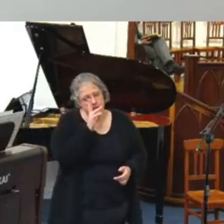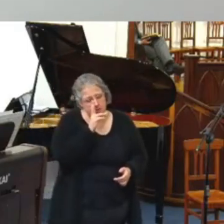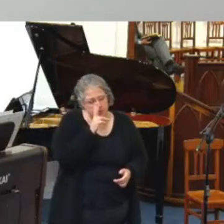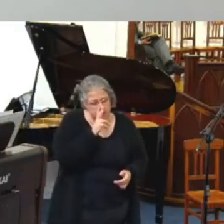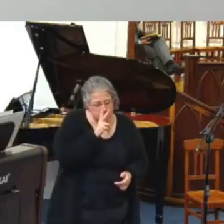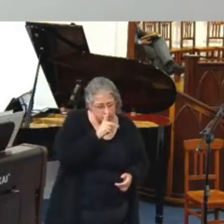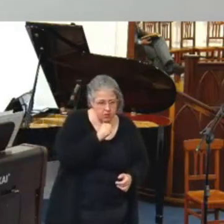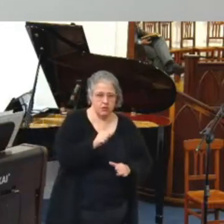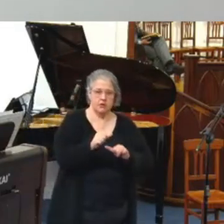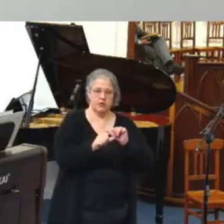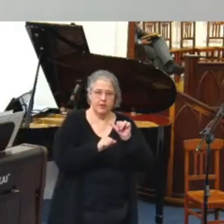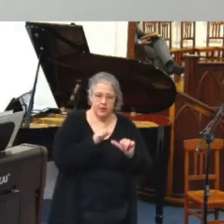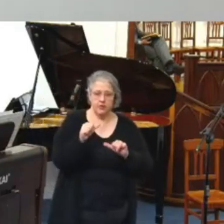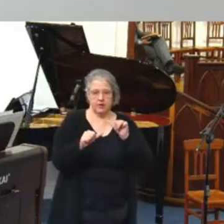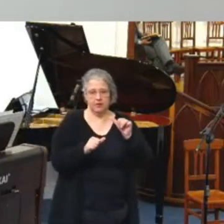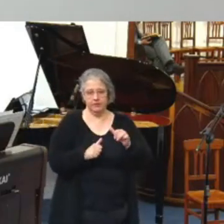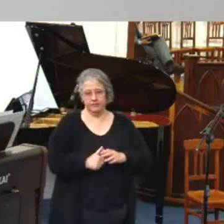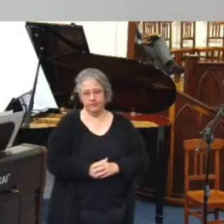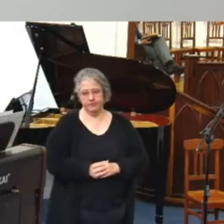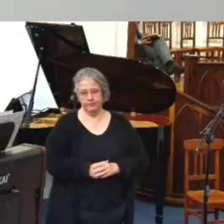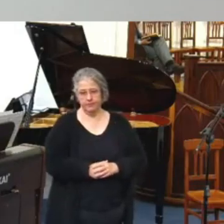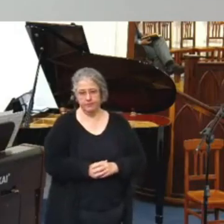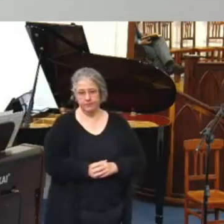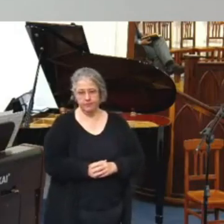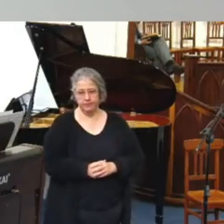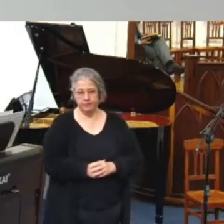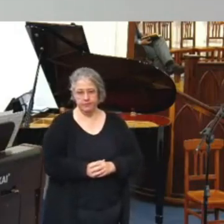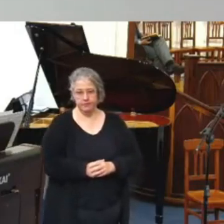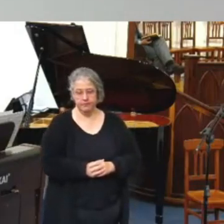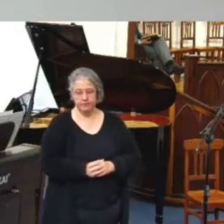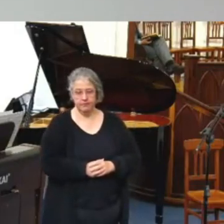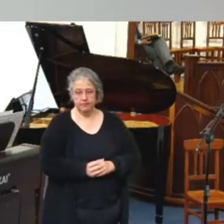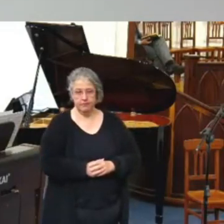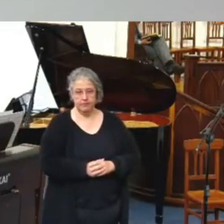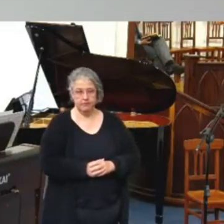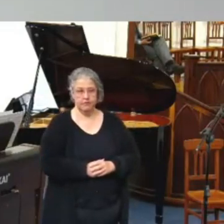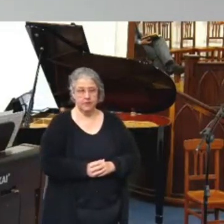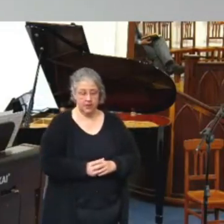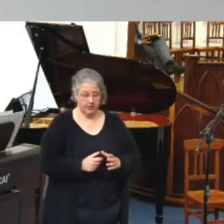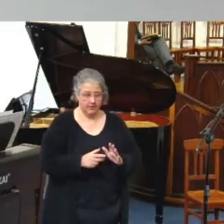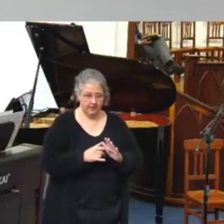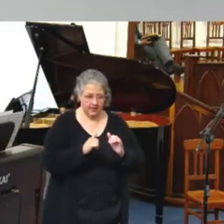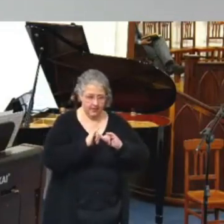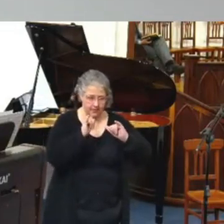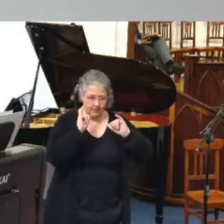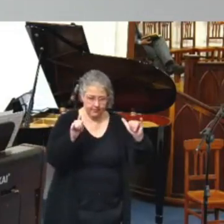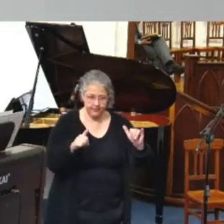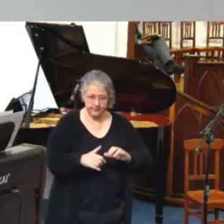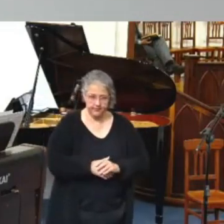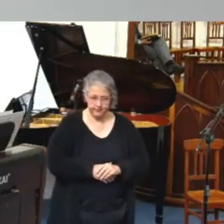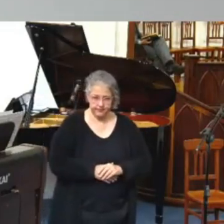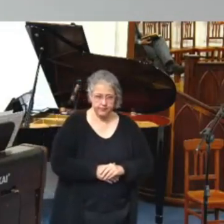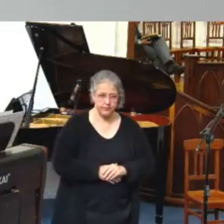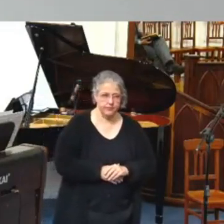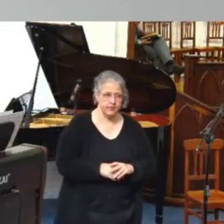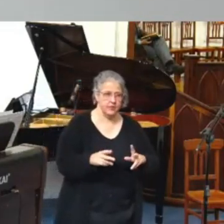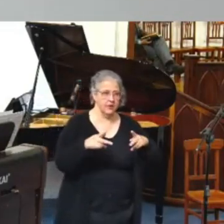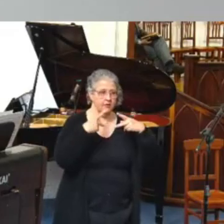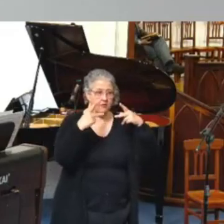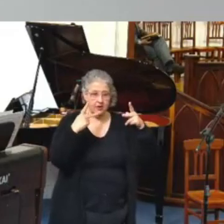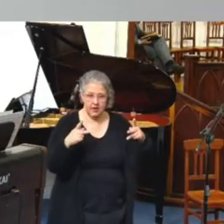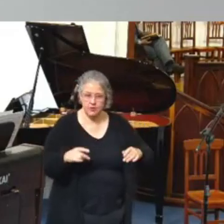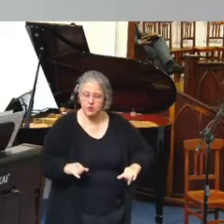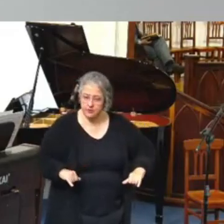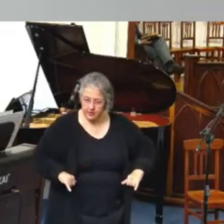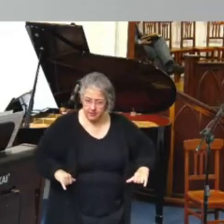Mas não. C.S. Lewis vai trazer uma afirmação muito utilizada quando falamos sobre